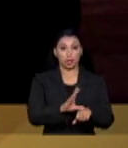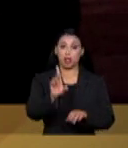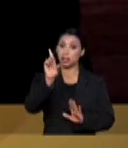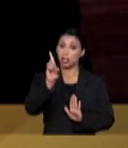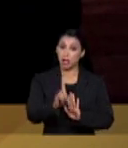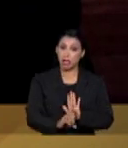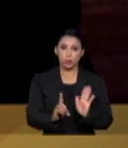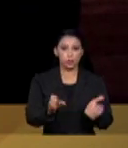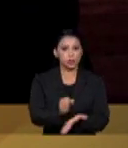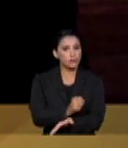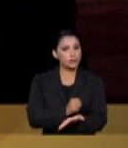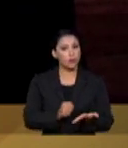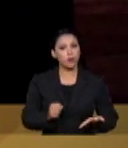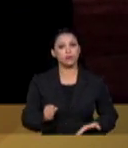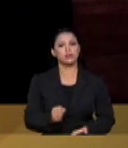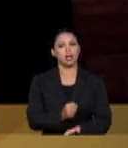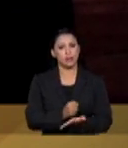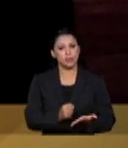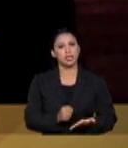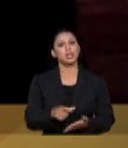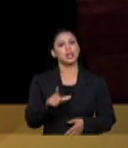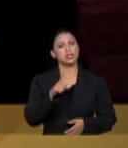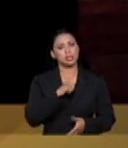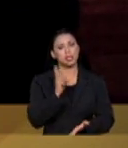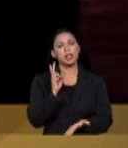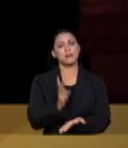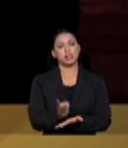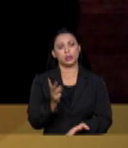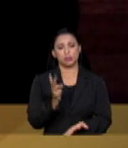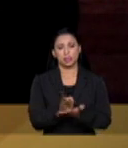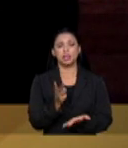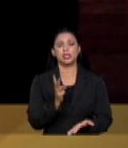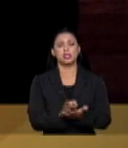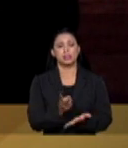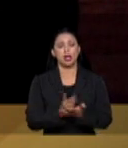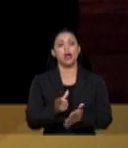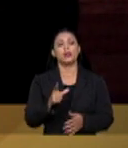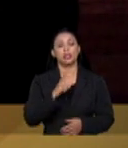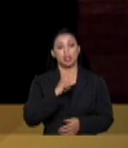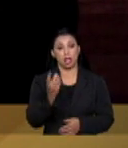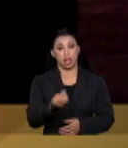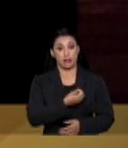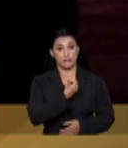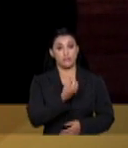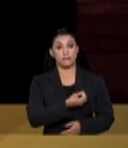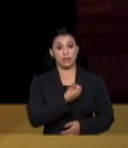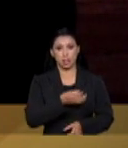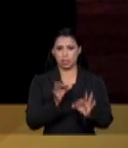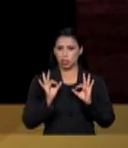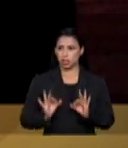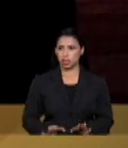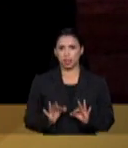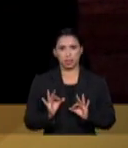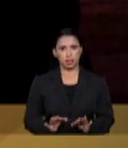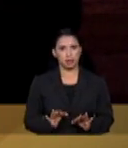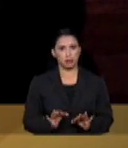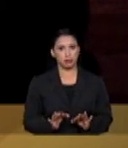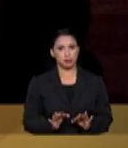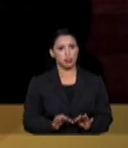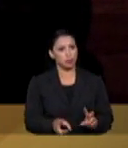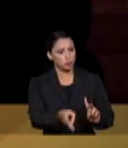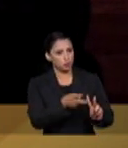direitos fundamentais e garante a manutenção das condições de existência e vida digna sem